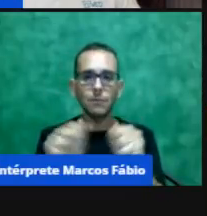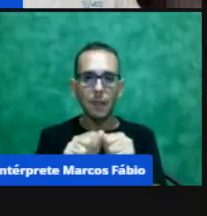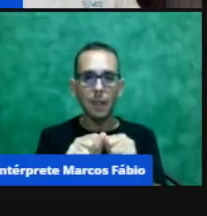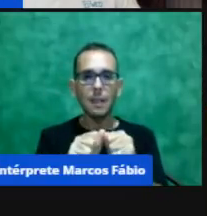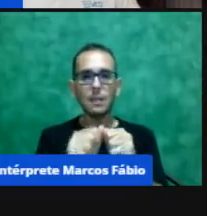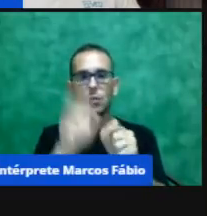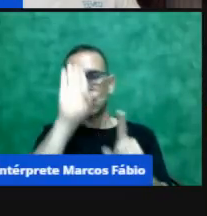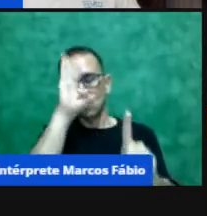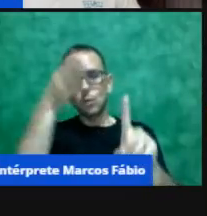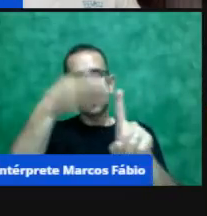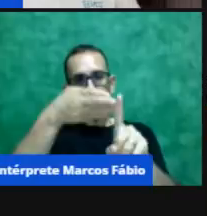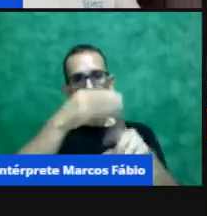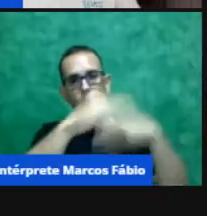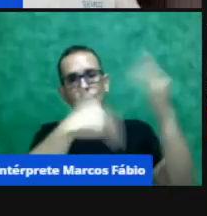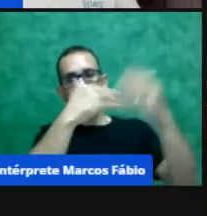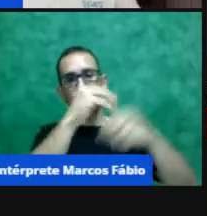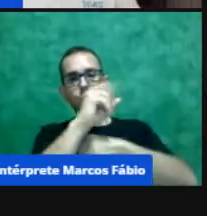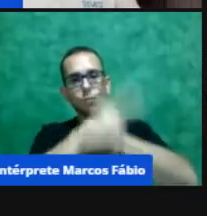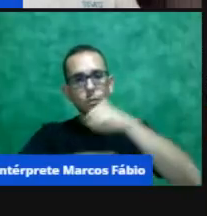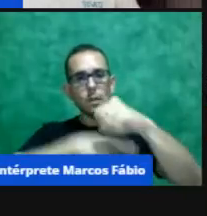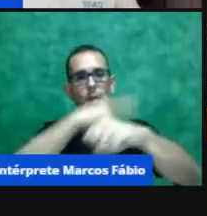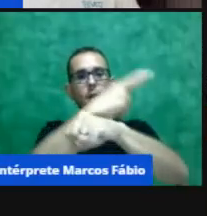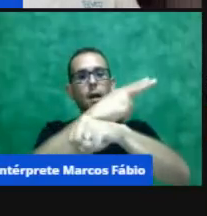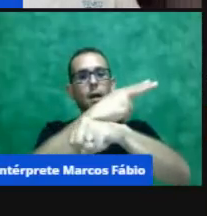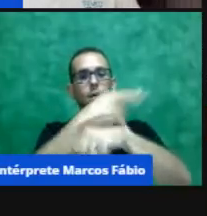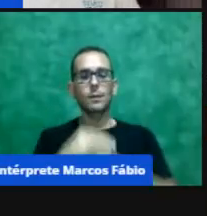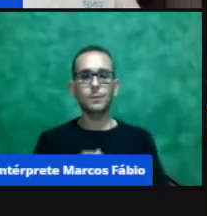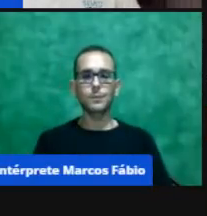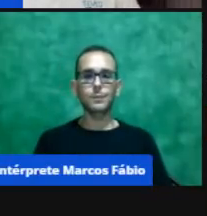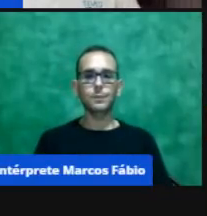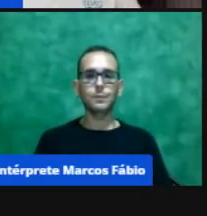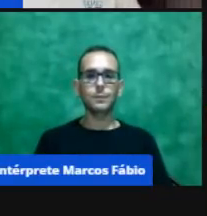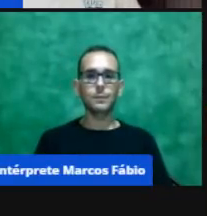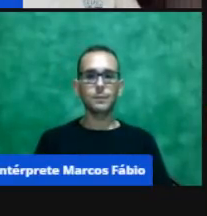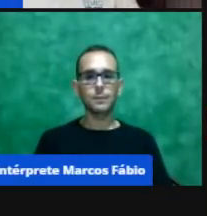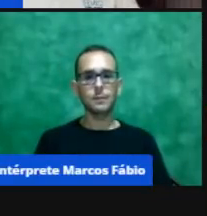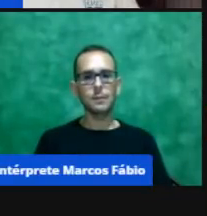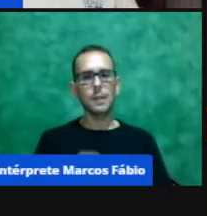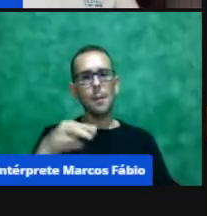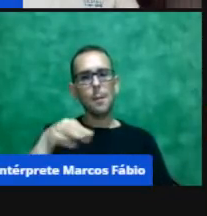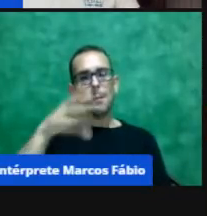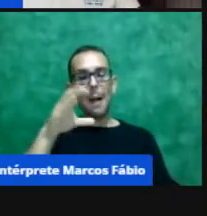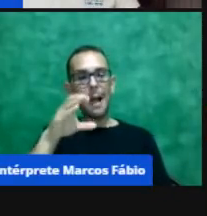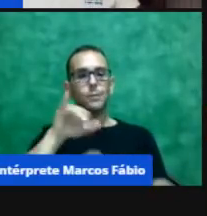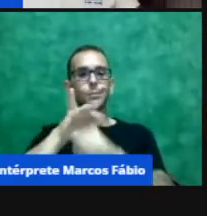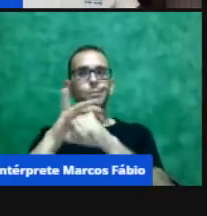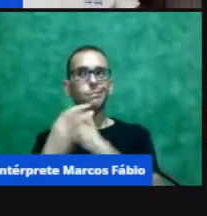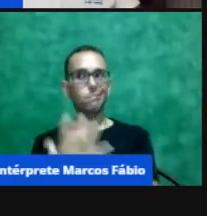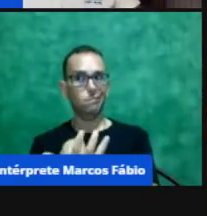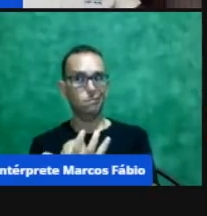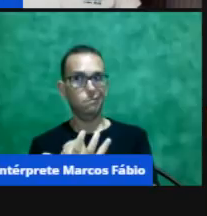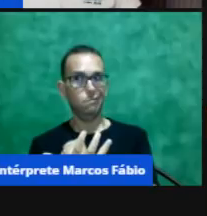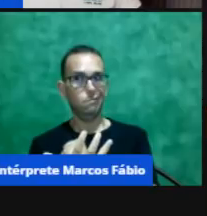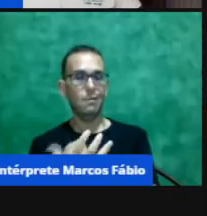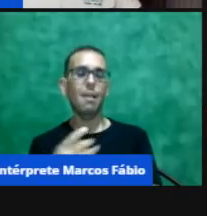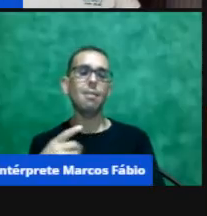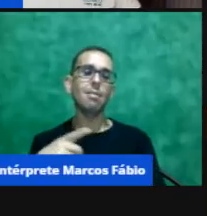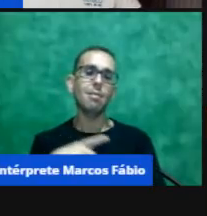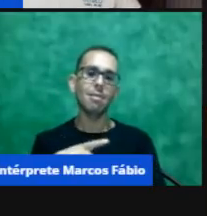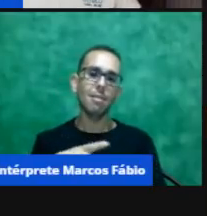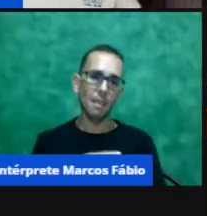dos Objetivos de Desenvolvimento Sustentável, inclusive. E aí, março, entrou a pandemia, né? E aí a gente teve